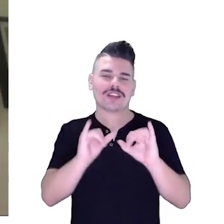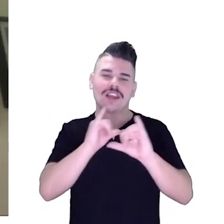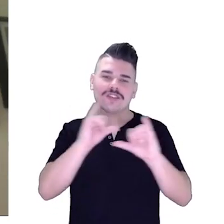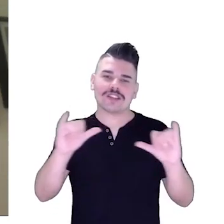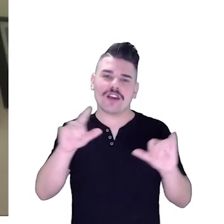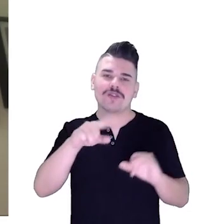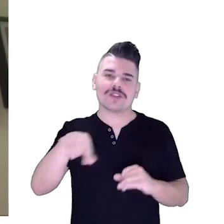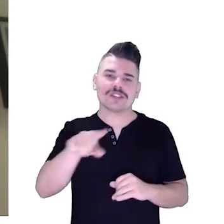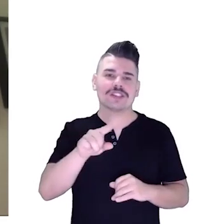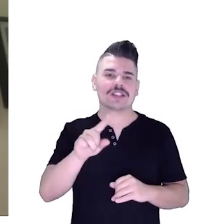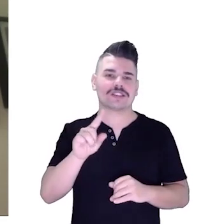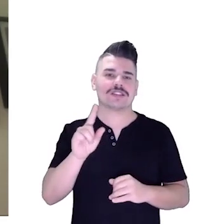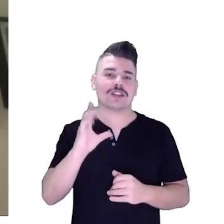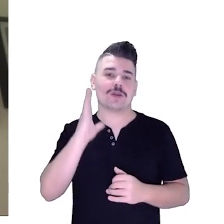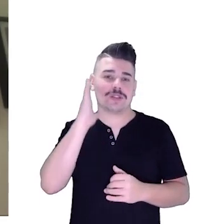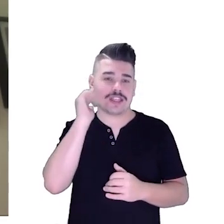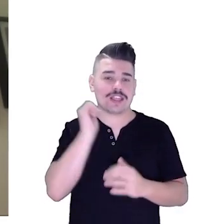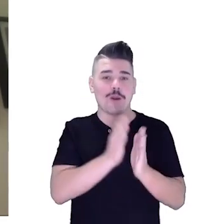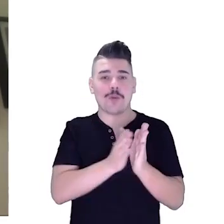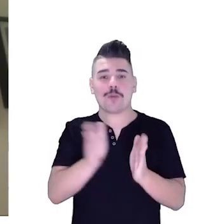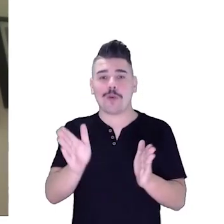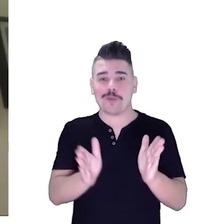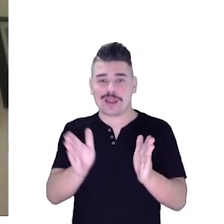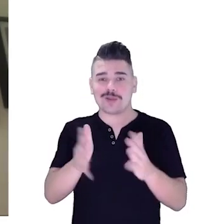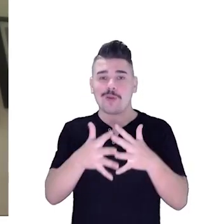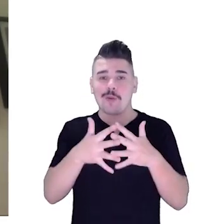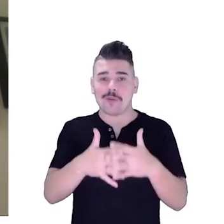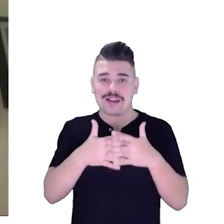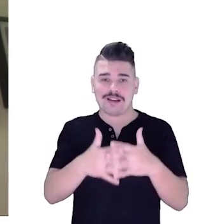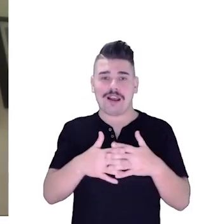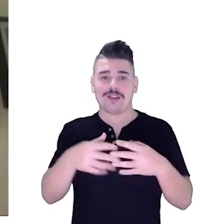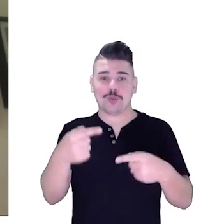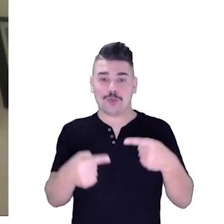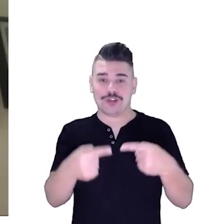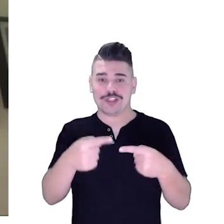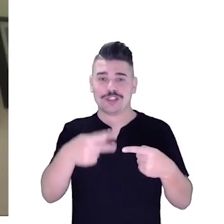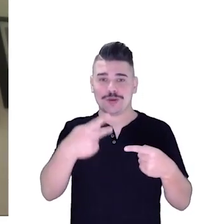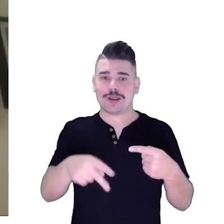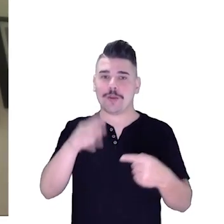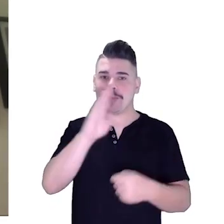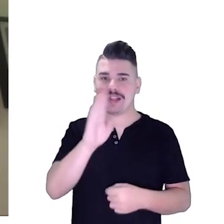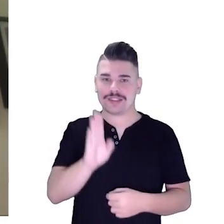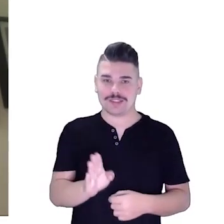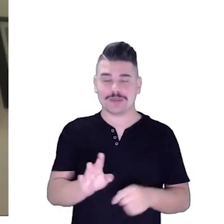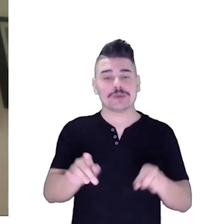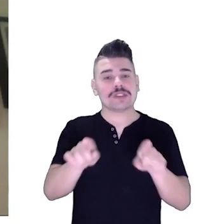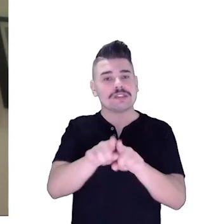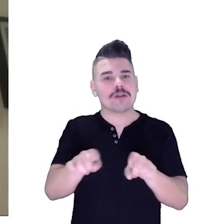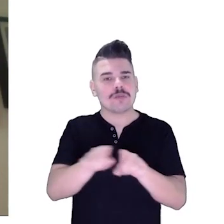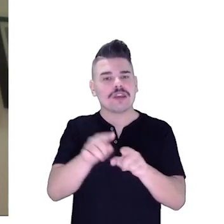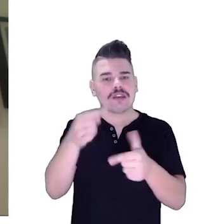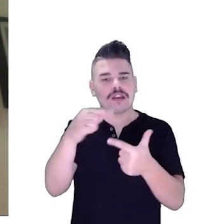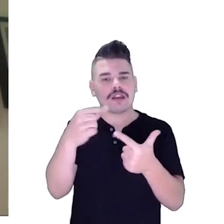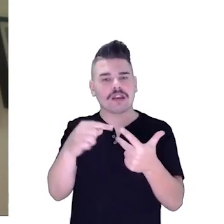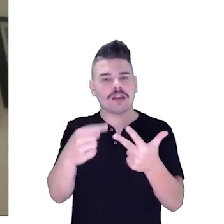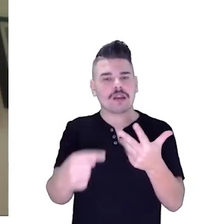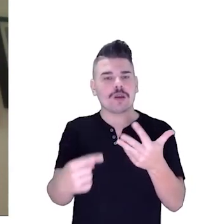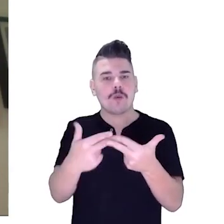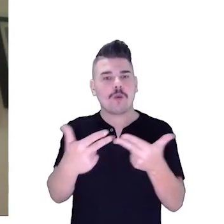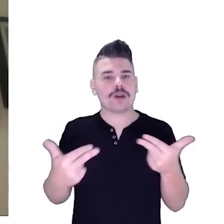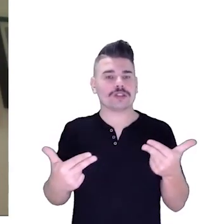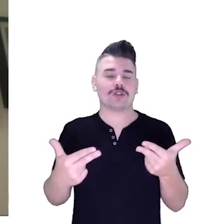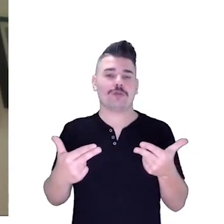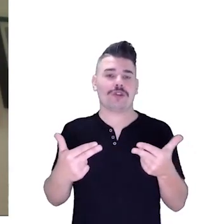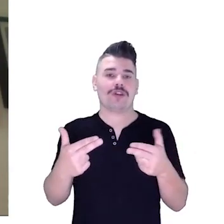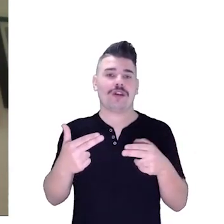deles. E dizer que, apesar dessa situação complicada, política que nós vivemos no Brasil, e